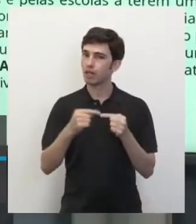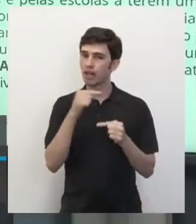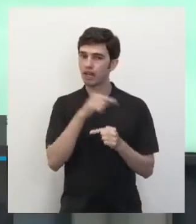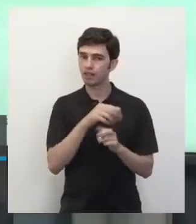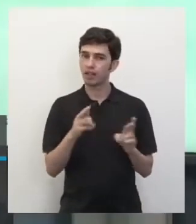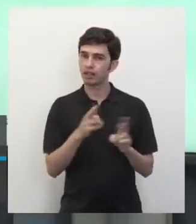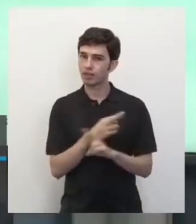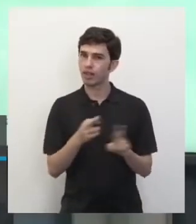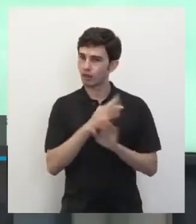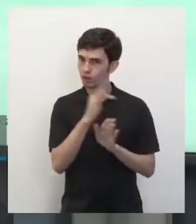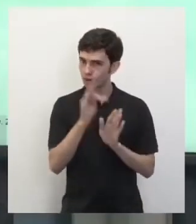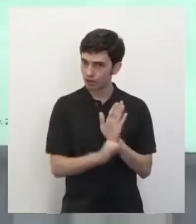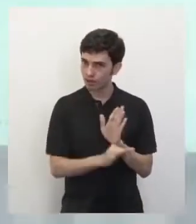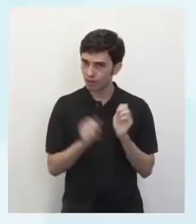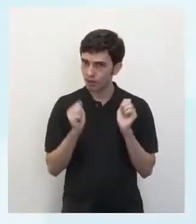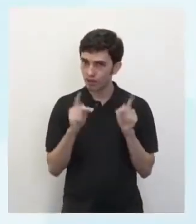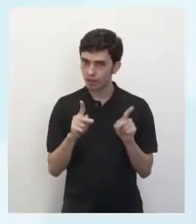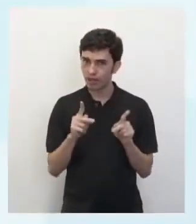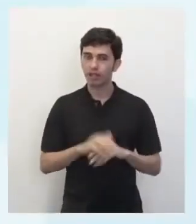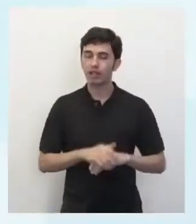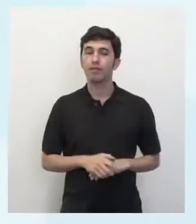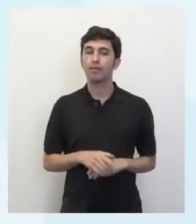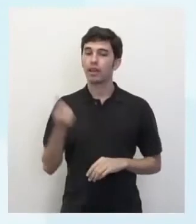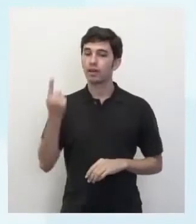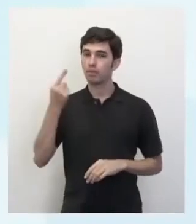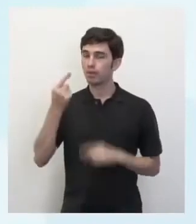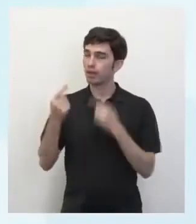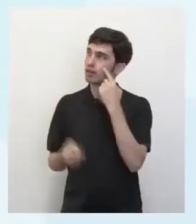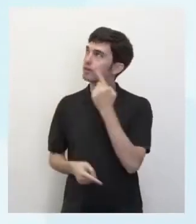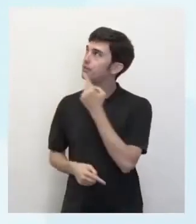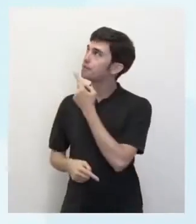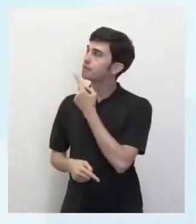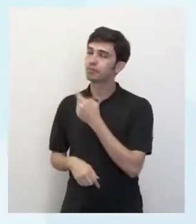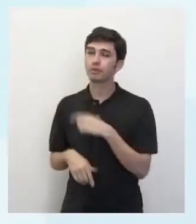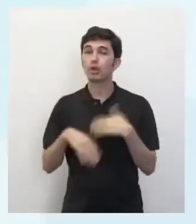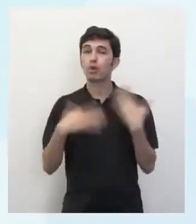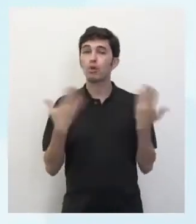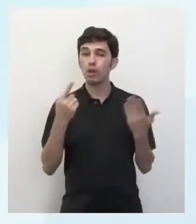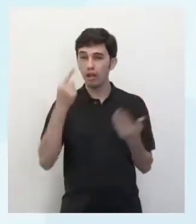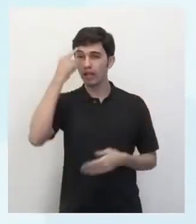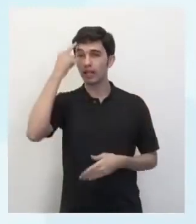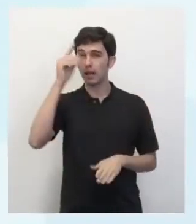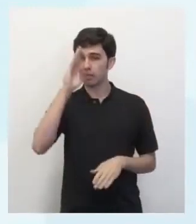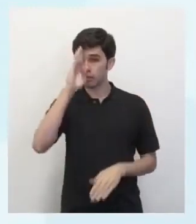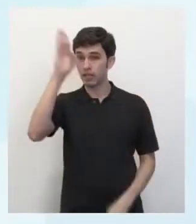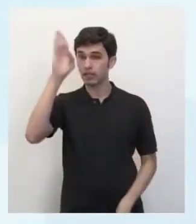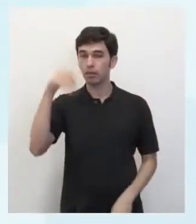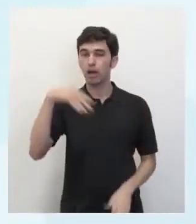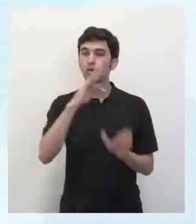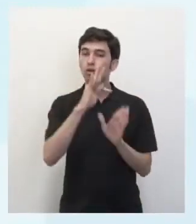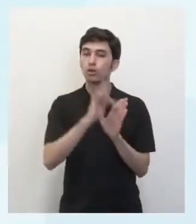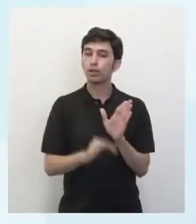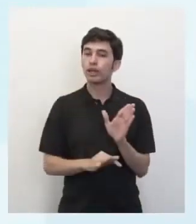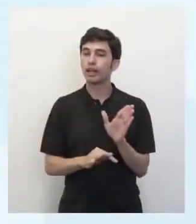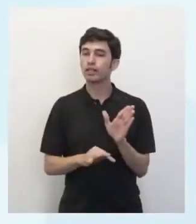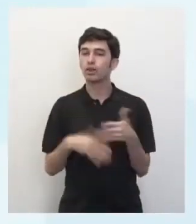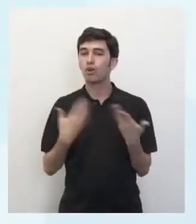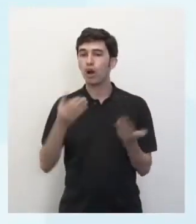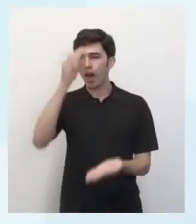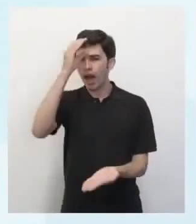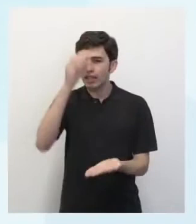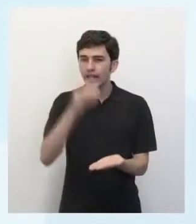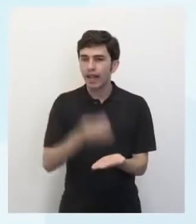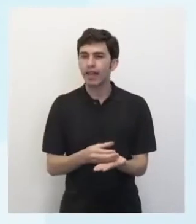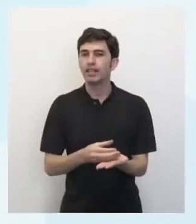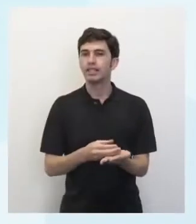favor, vamos lá. A primeira questão. Então, qual a ideia principal desse texto? Ou seja, qual é a tese? O que ela